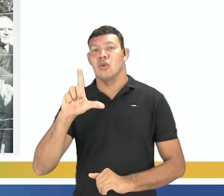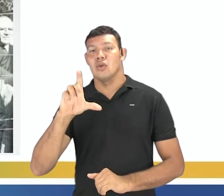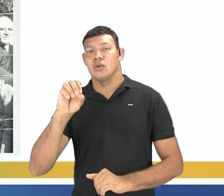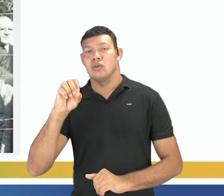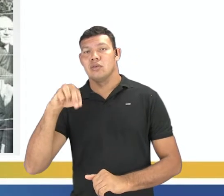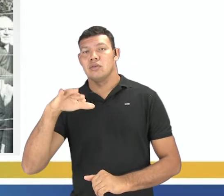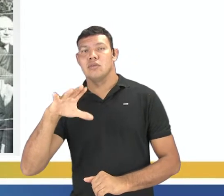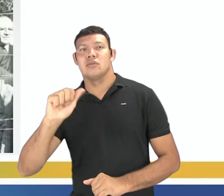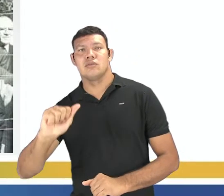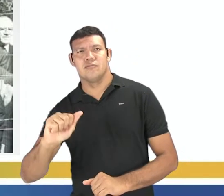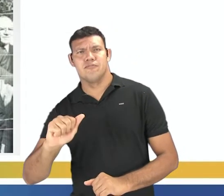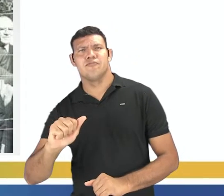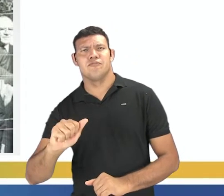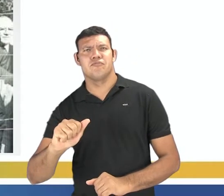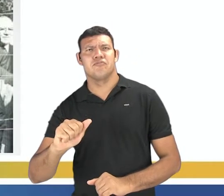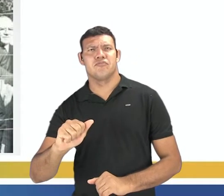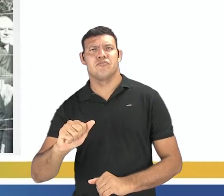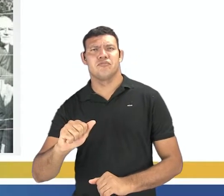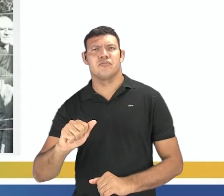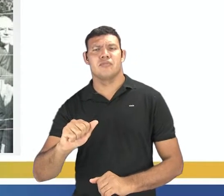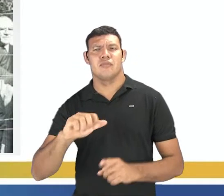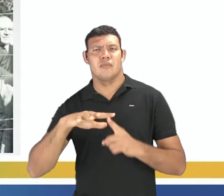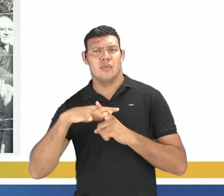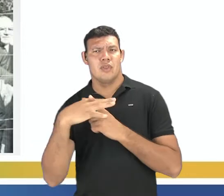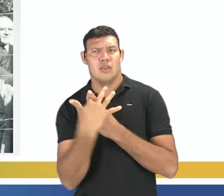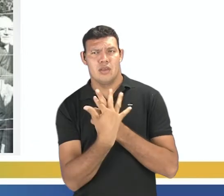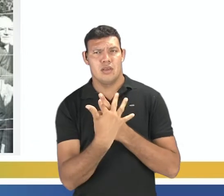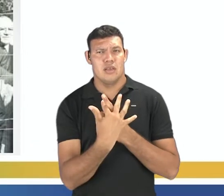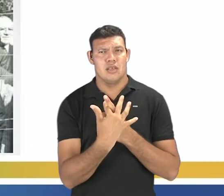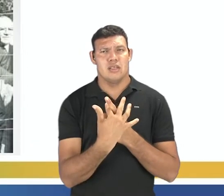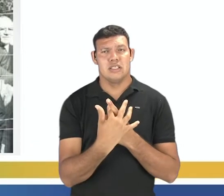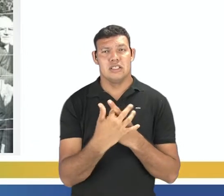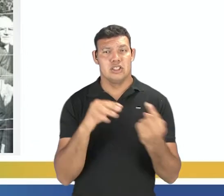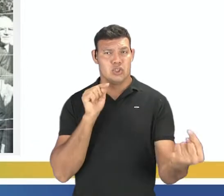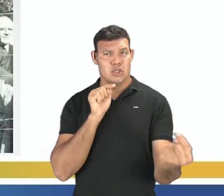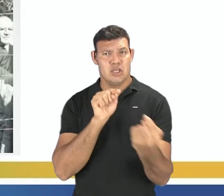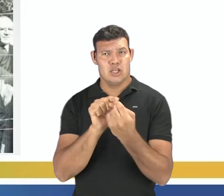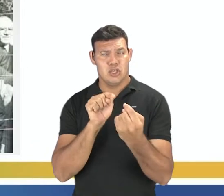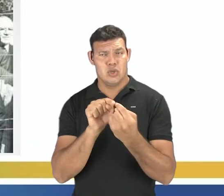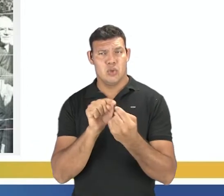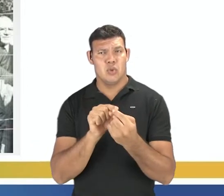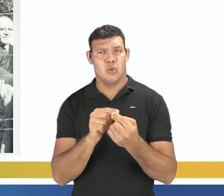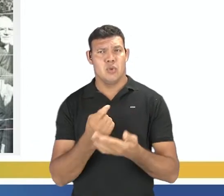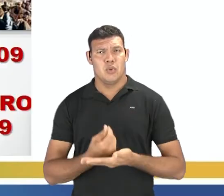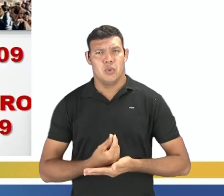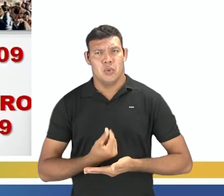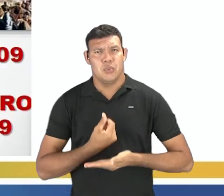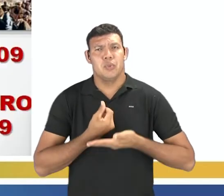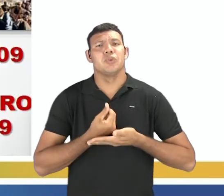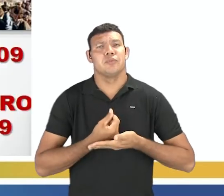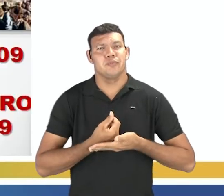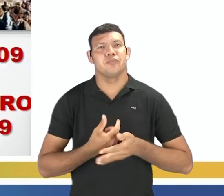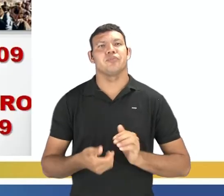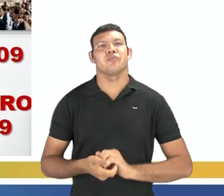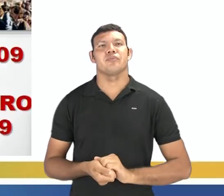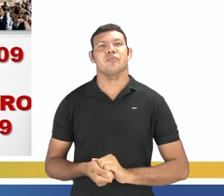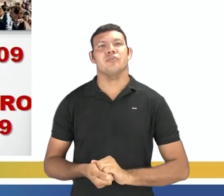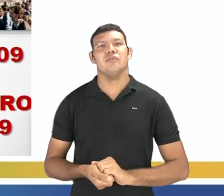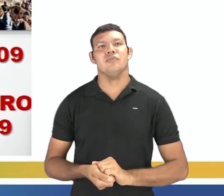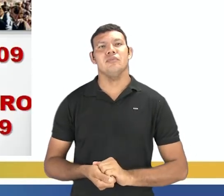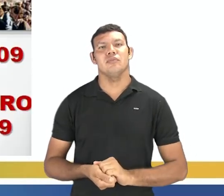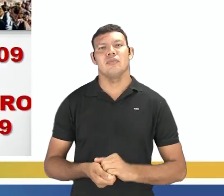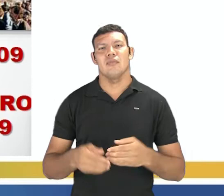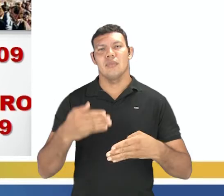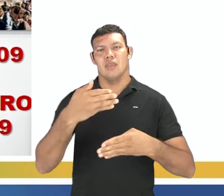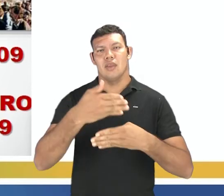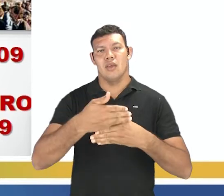a se tornar aí mais ligado ao capitalismo, ocidentalizando essa parte. A queda do Muro de